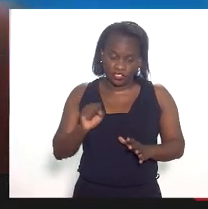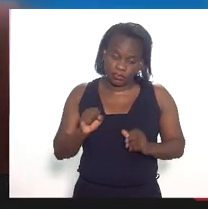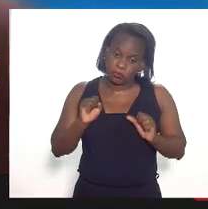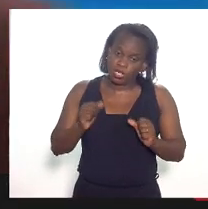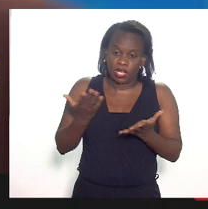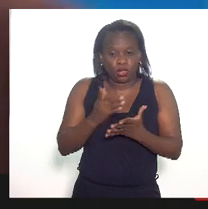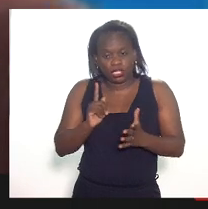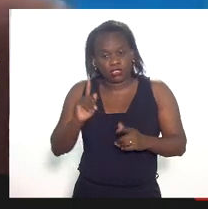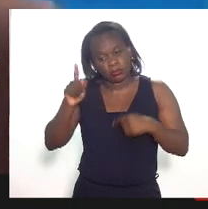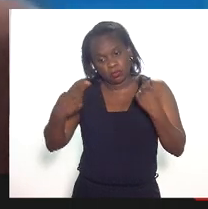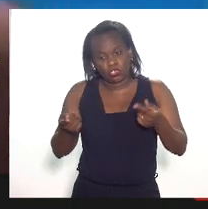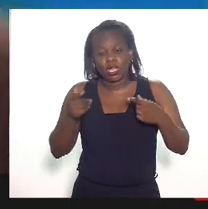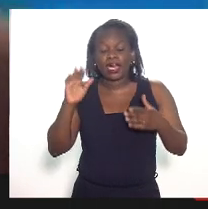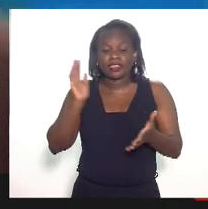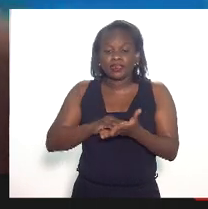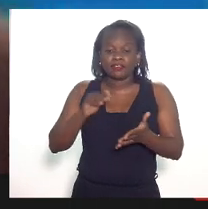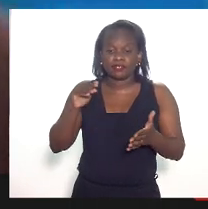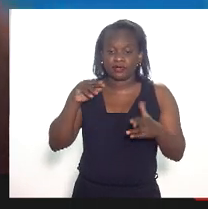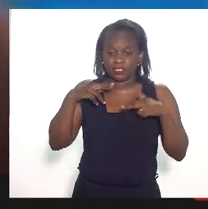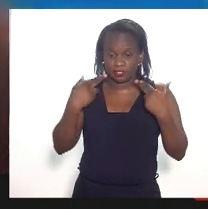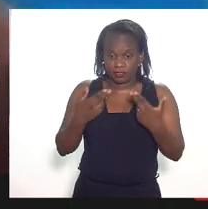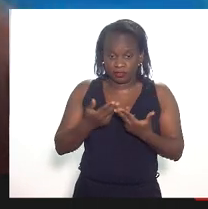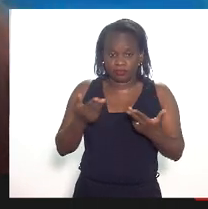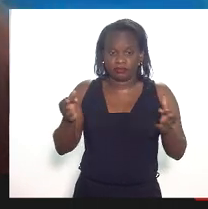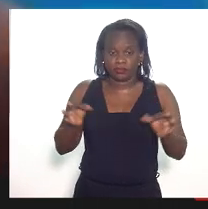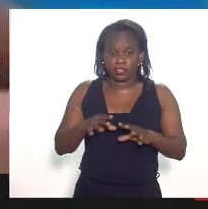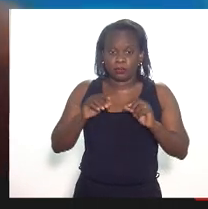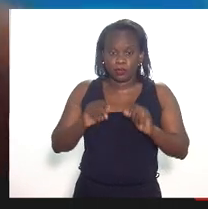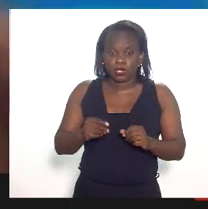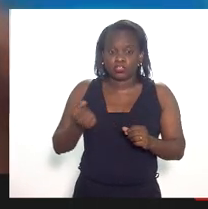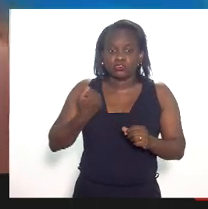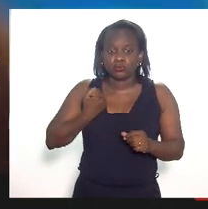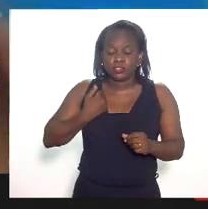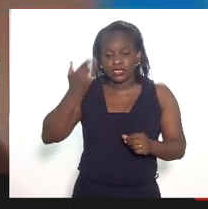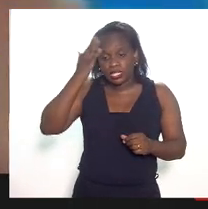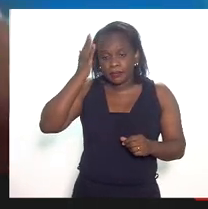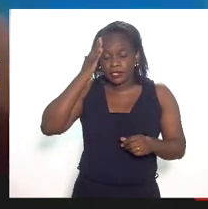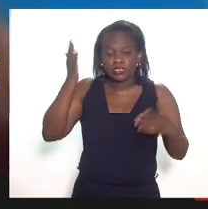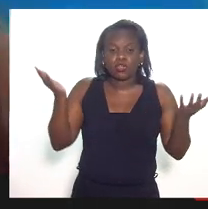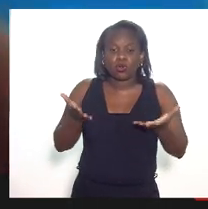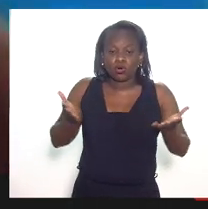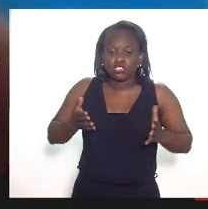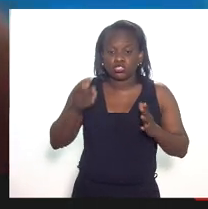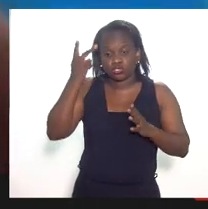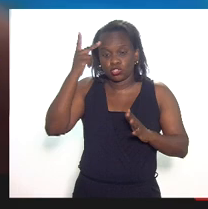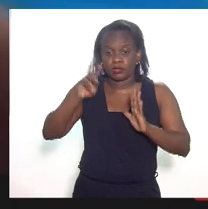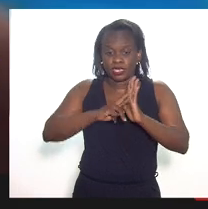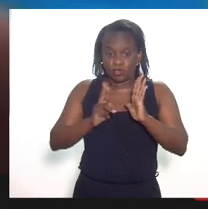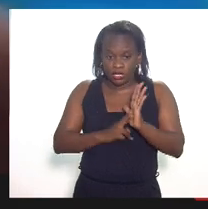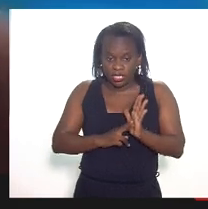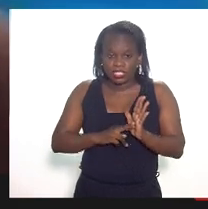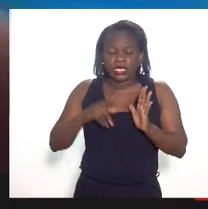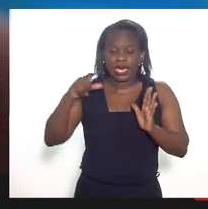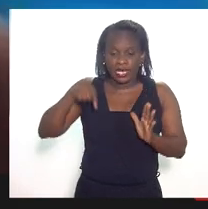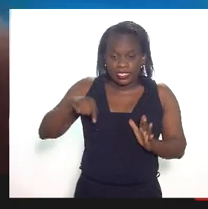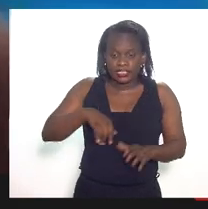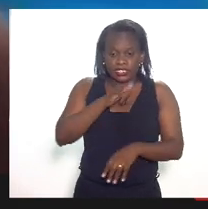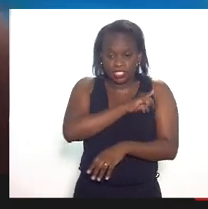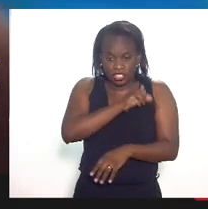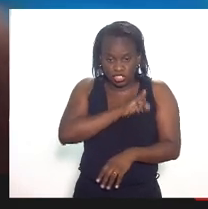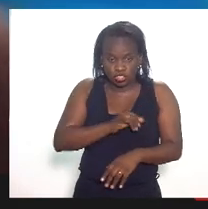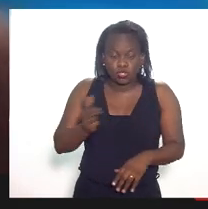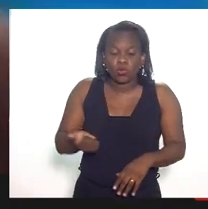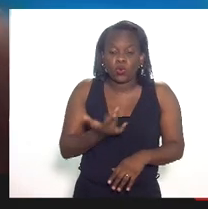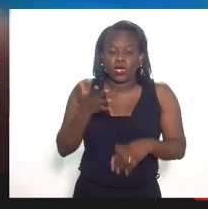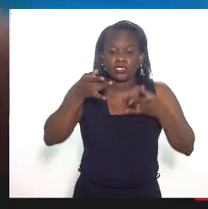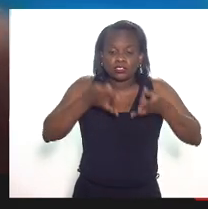consegue até o final da audiência, nos passar um número muito claro. Eu só queria saber esse número. Hoje, o senhor na regulação, o senhor hoje conta aqui no Rio de Janeiro,